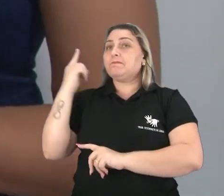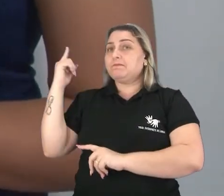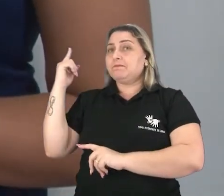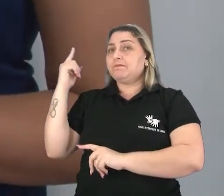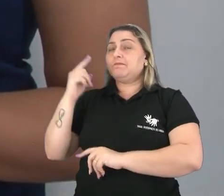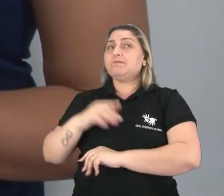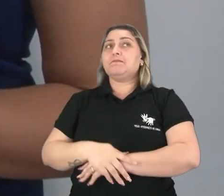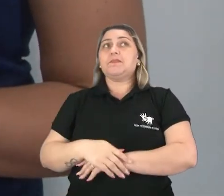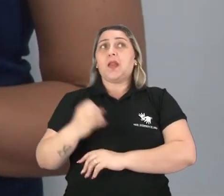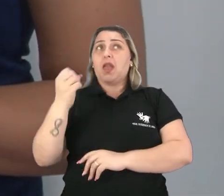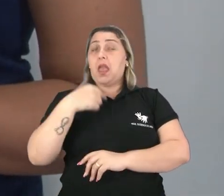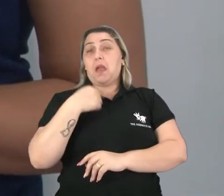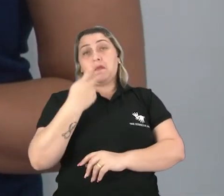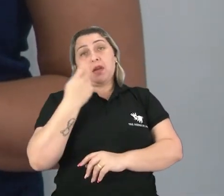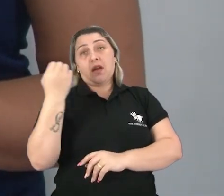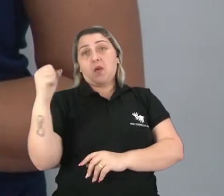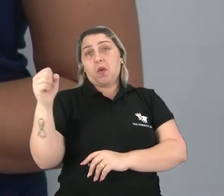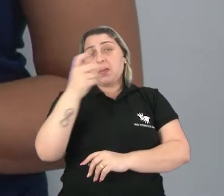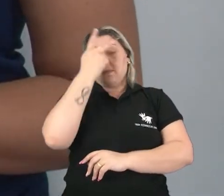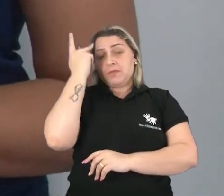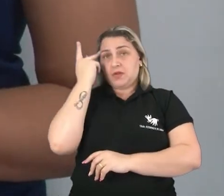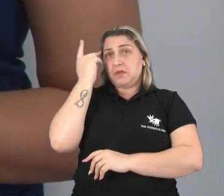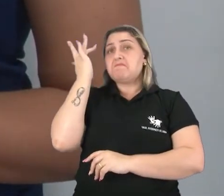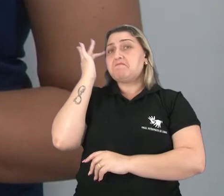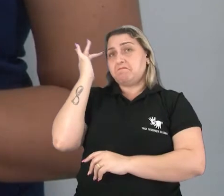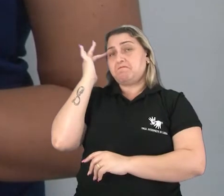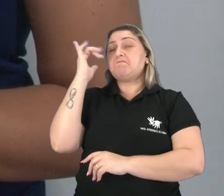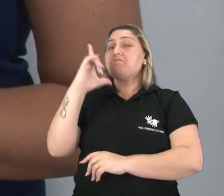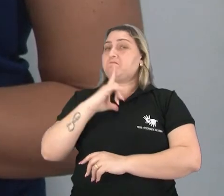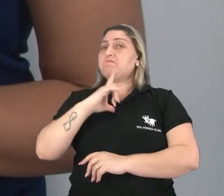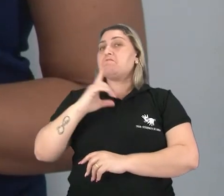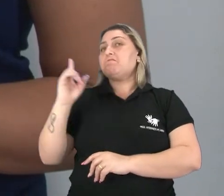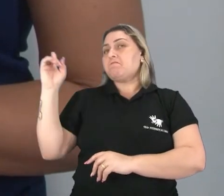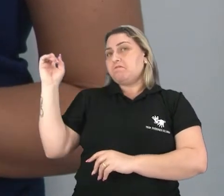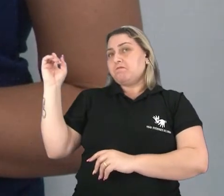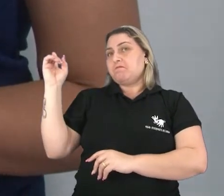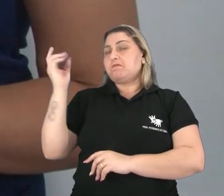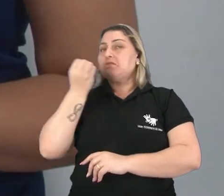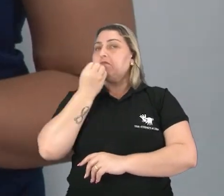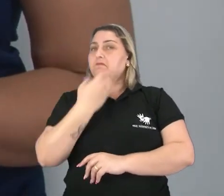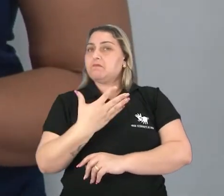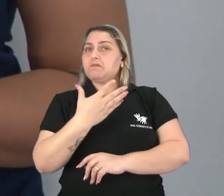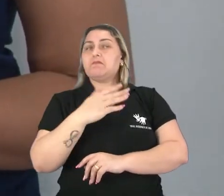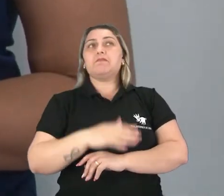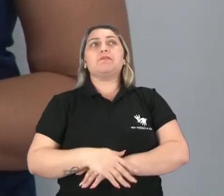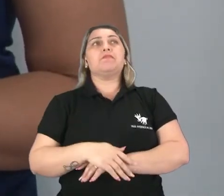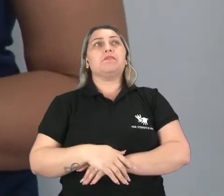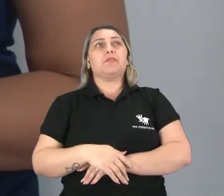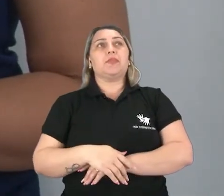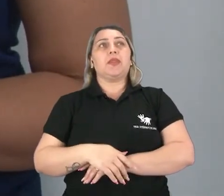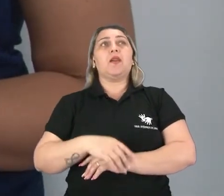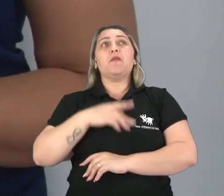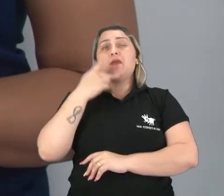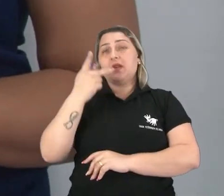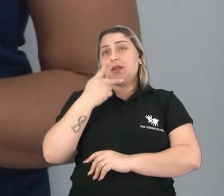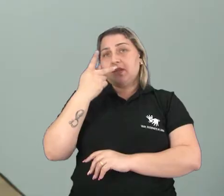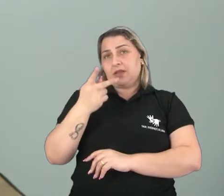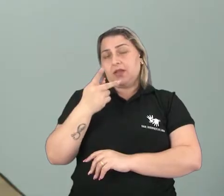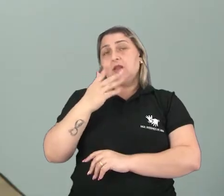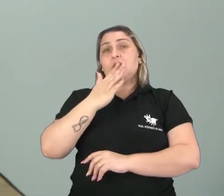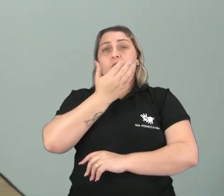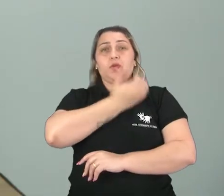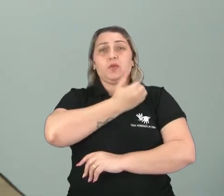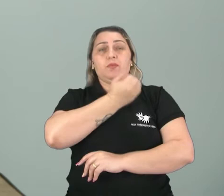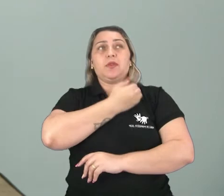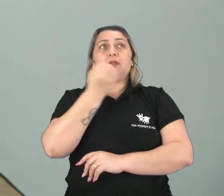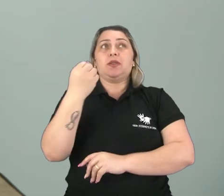vou sugerir 8. 8 pessoas eu acho que tem aqui. Bom, essa sugestão que eu dei, do